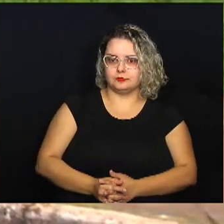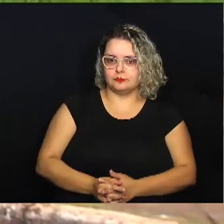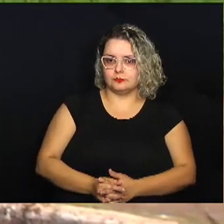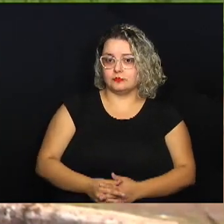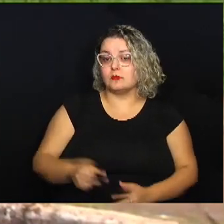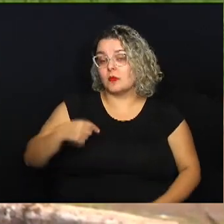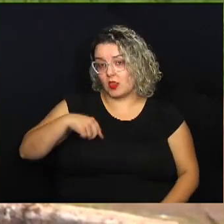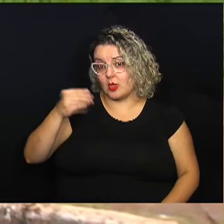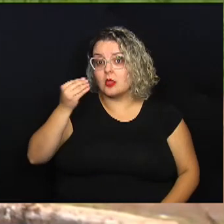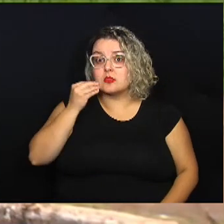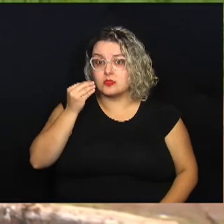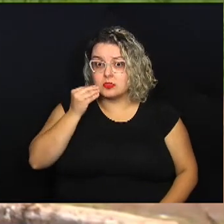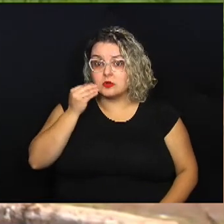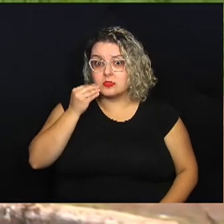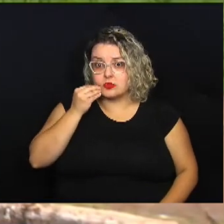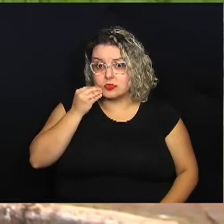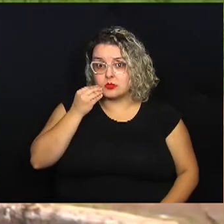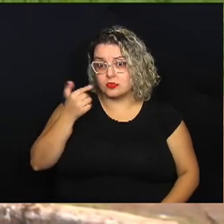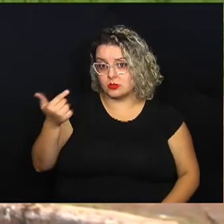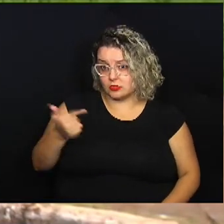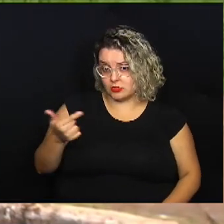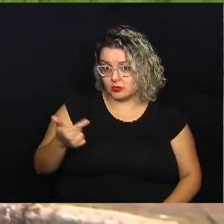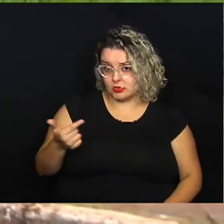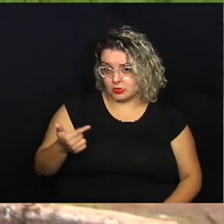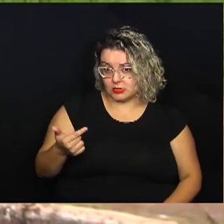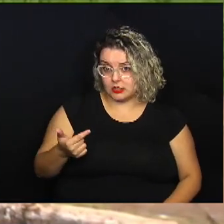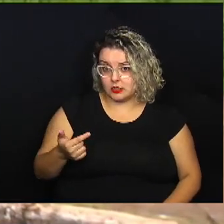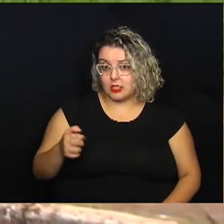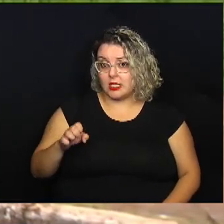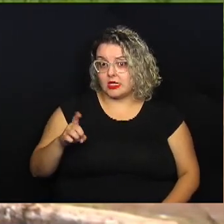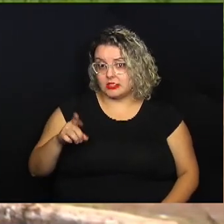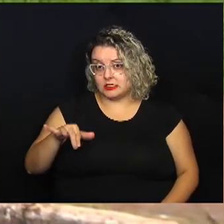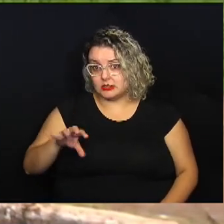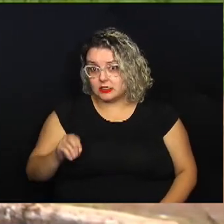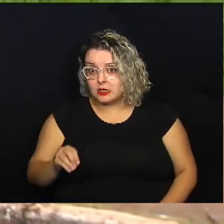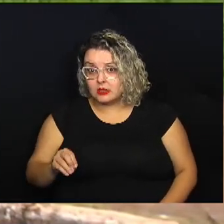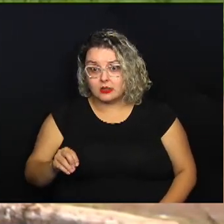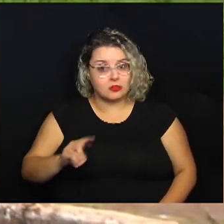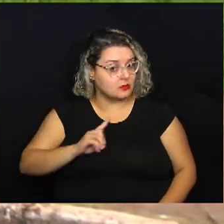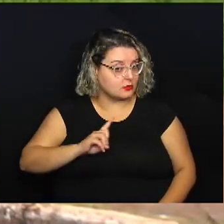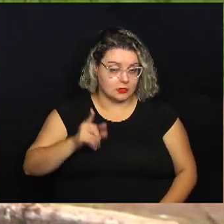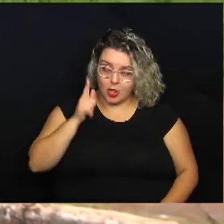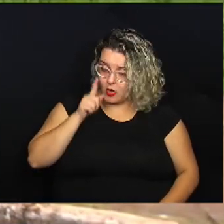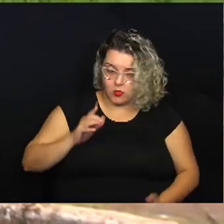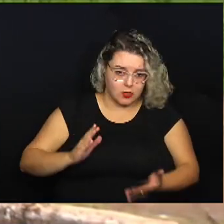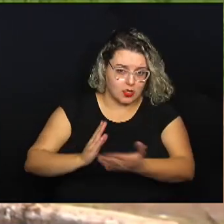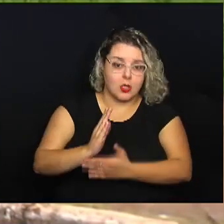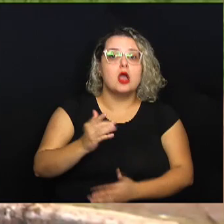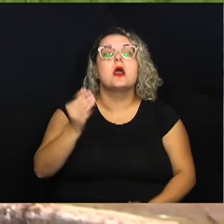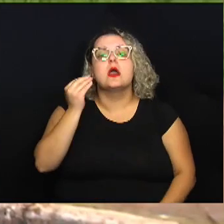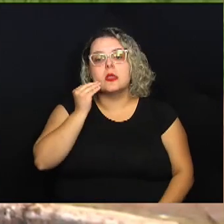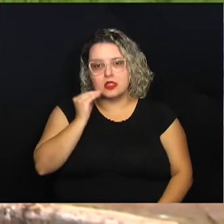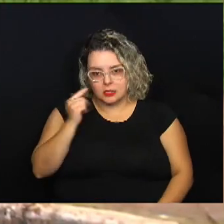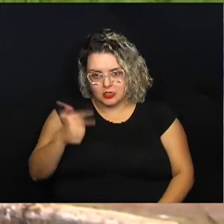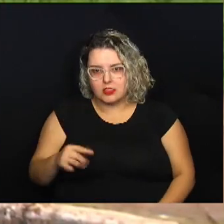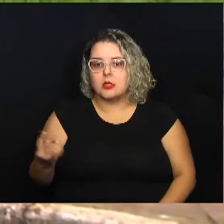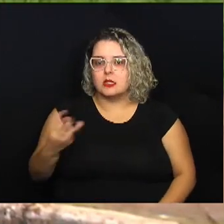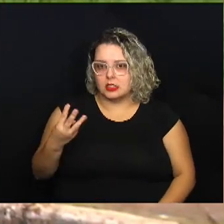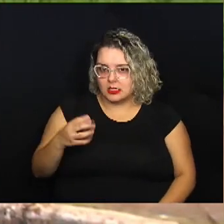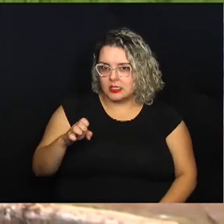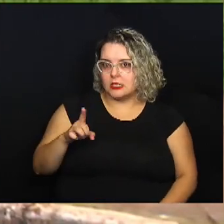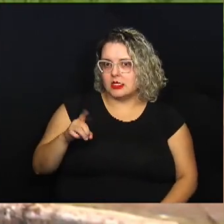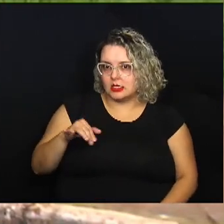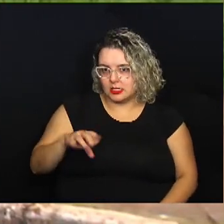Eu tentei no segundo, na segunda edição, mas acabei não passando. E tentei de novo na terceira edição